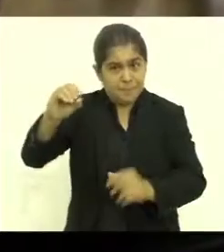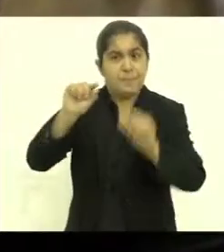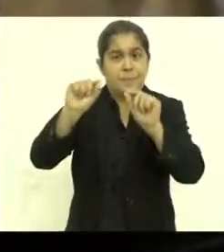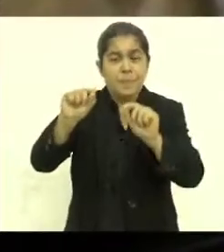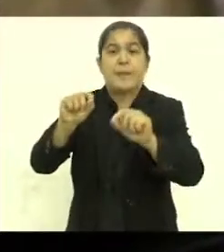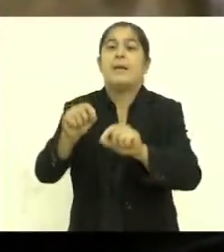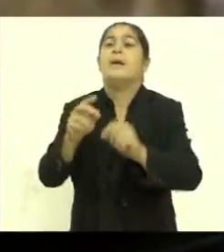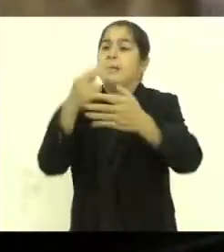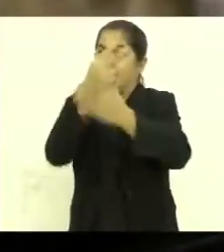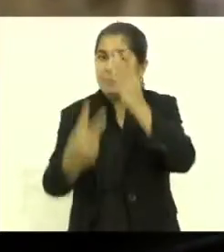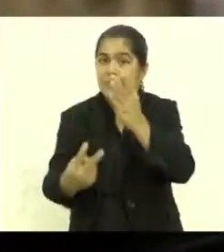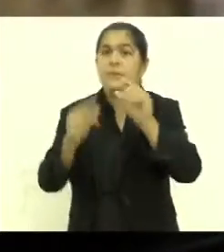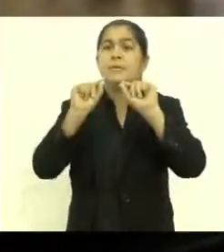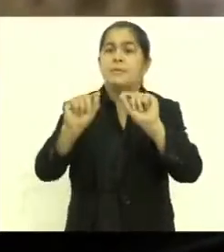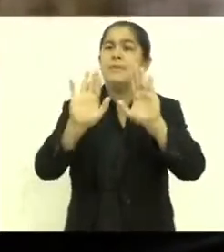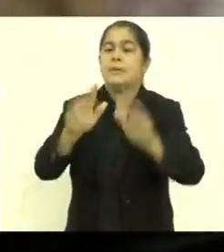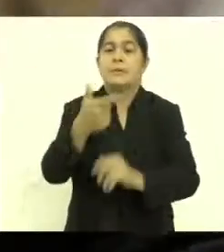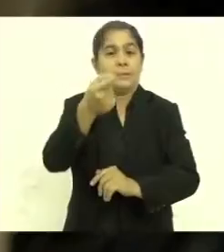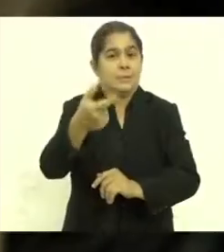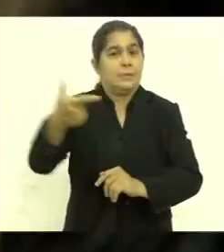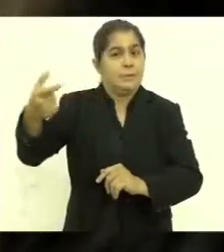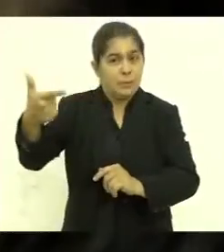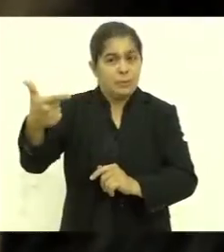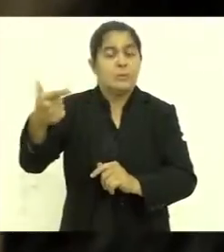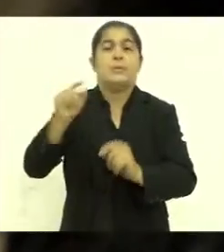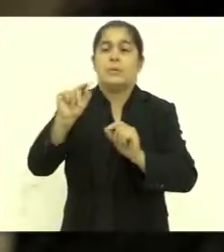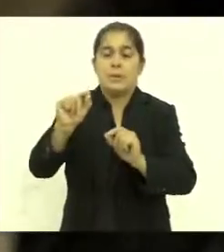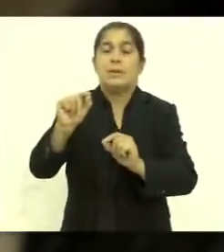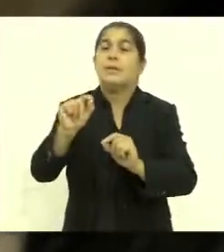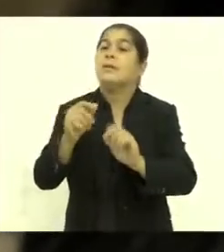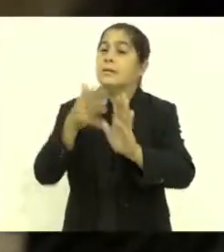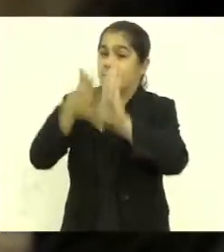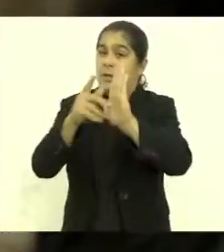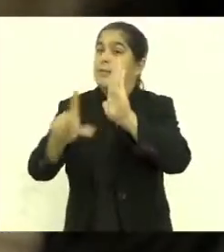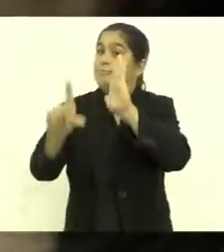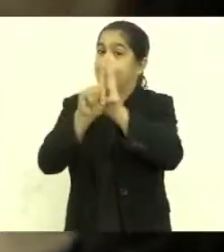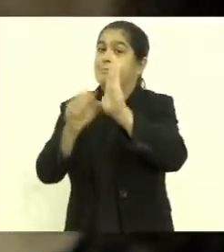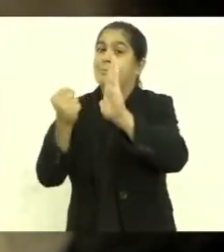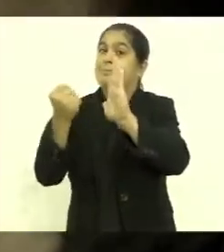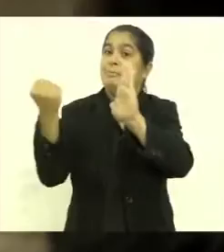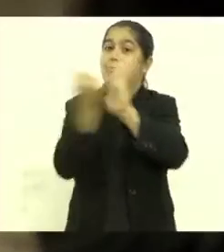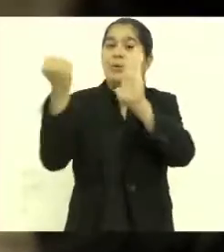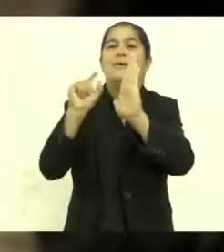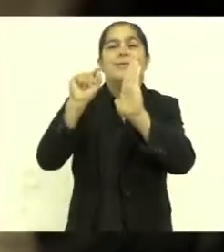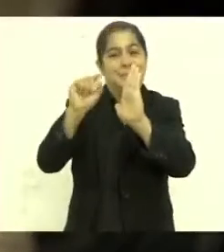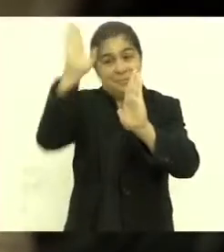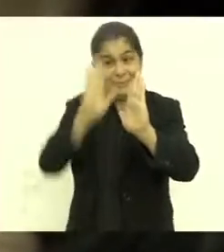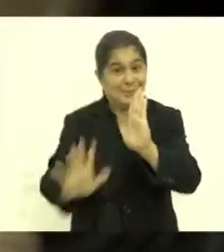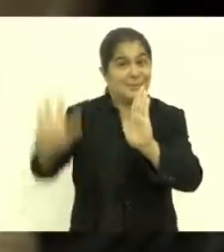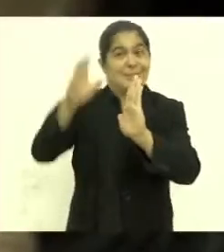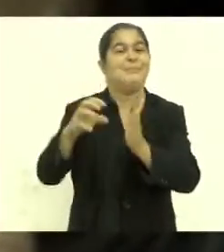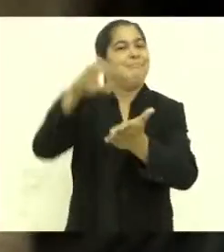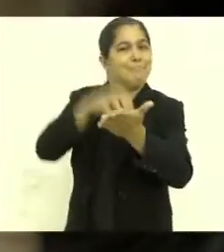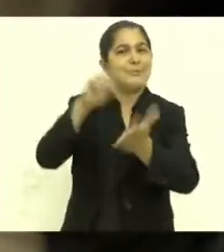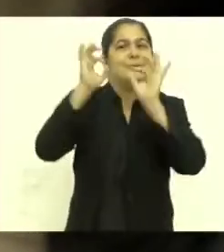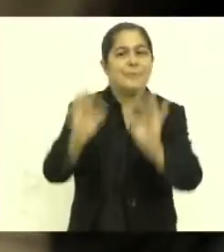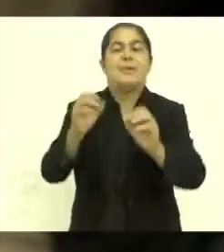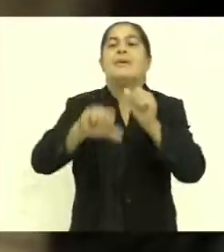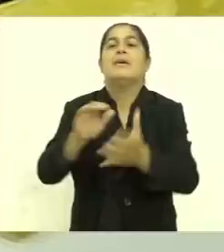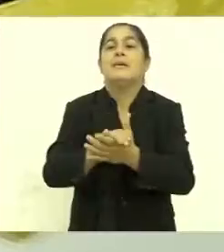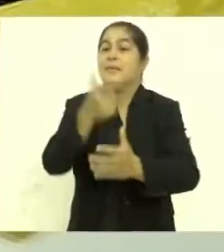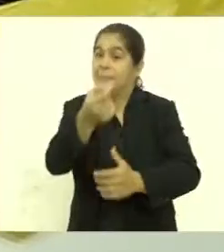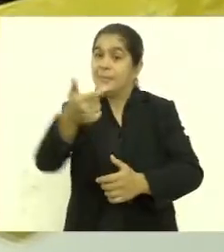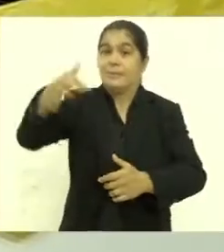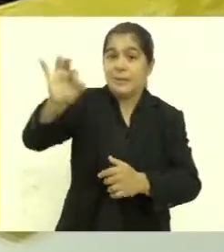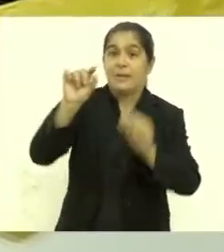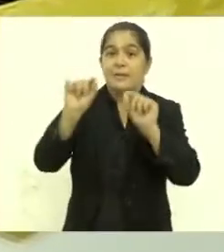Em 1990, o bilinguismo. Mas só em 2002 a Libra é reconhecida como língua oficial dos surdos no